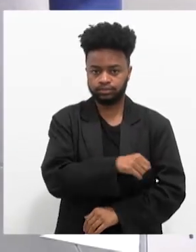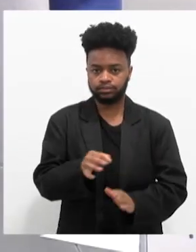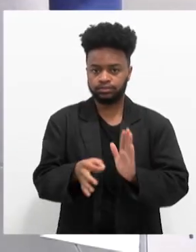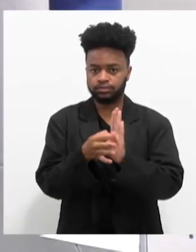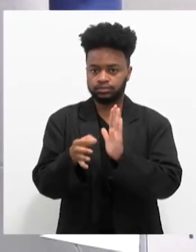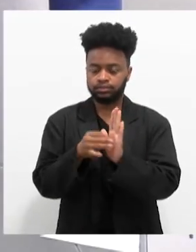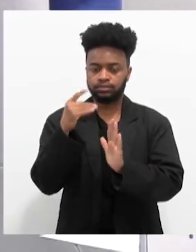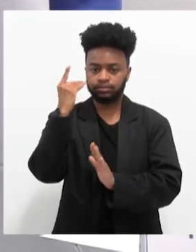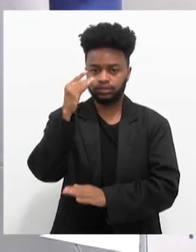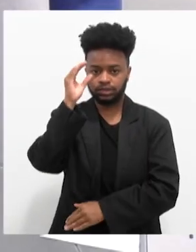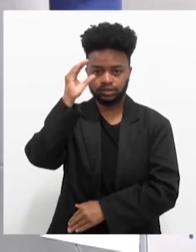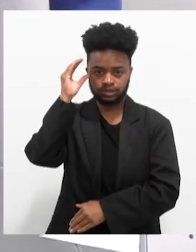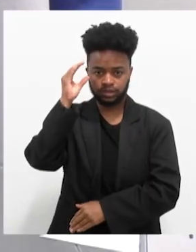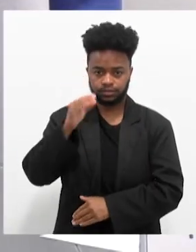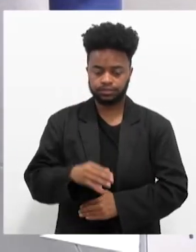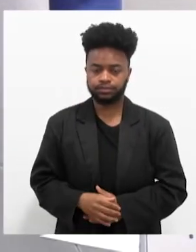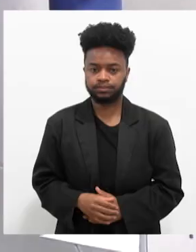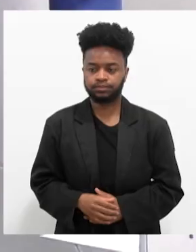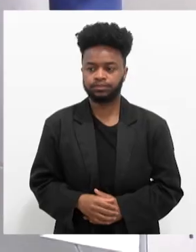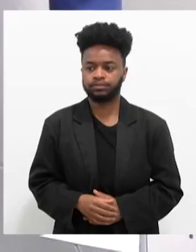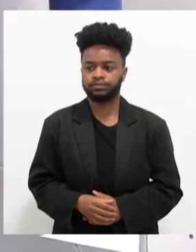Parecer da deputada Célia Jordão.